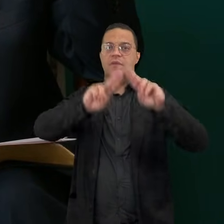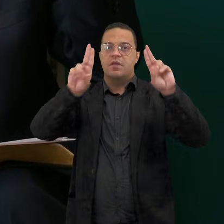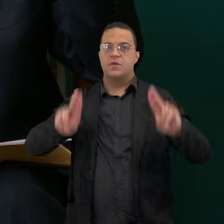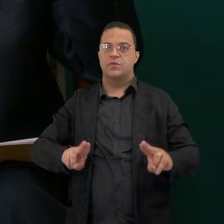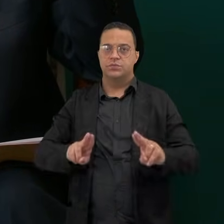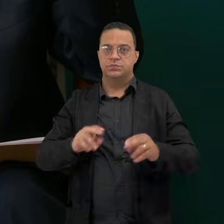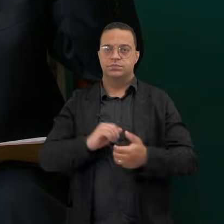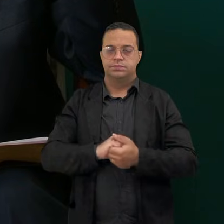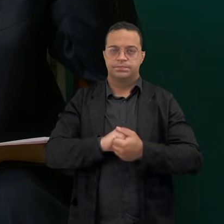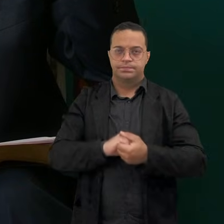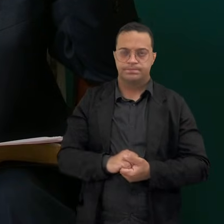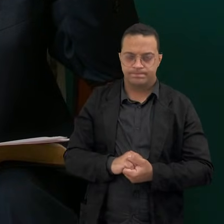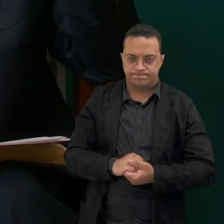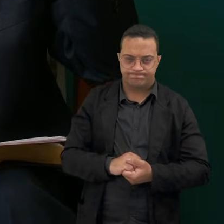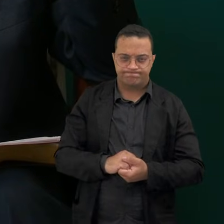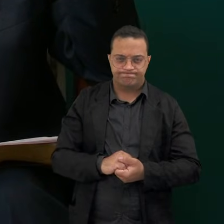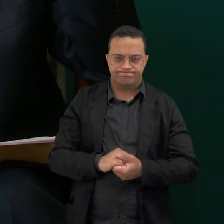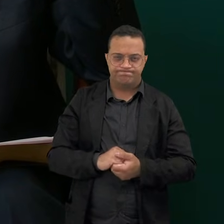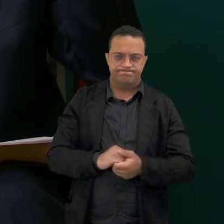E nessa